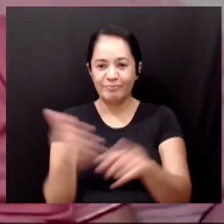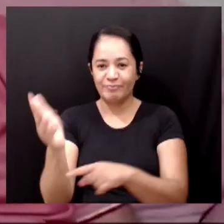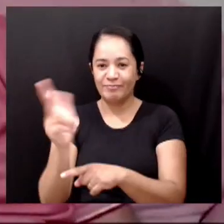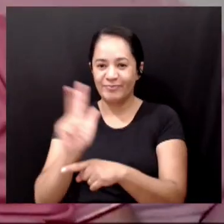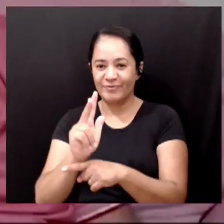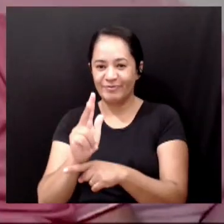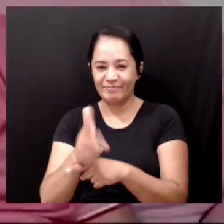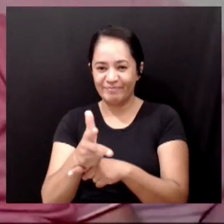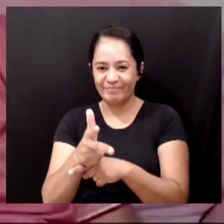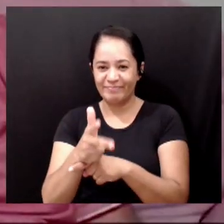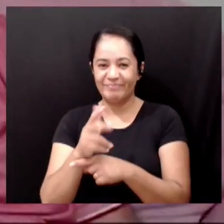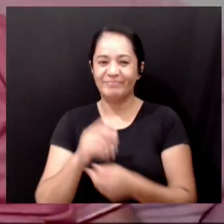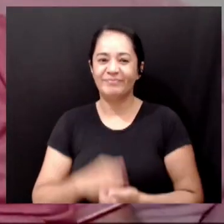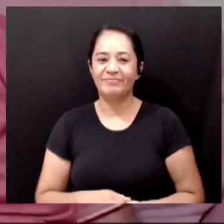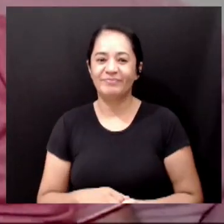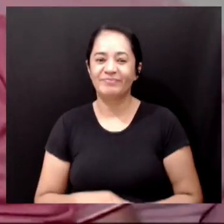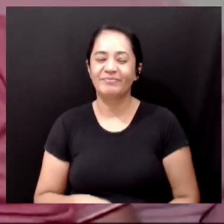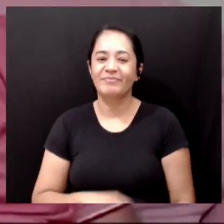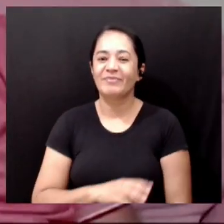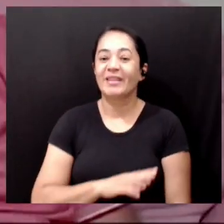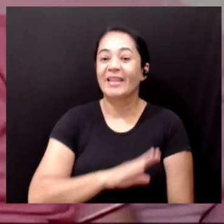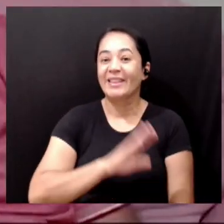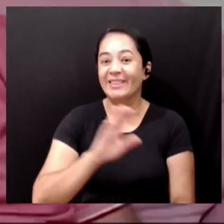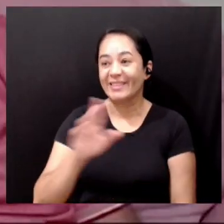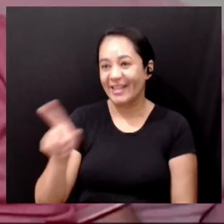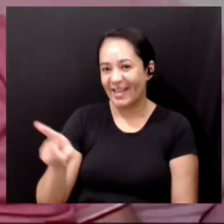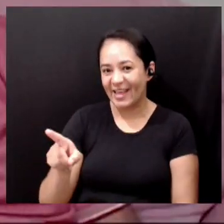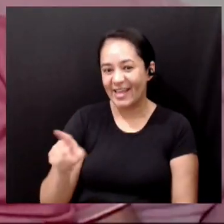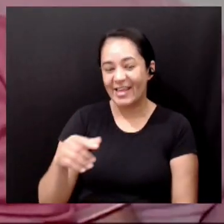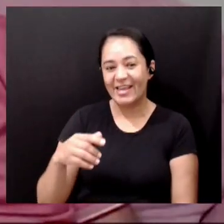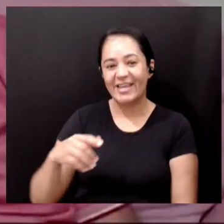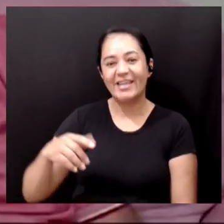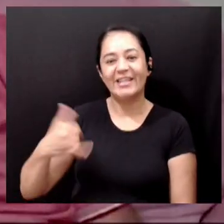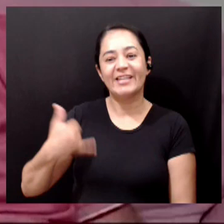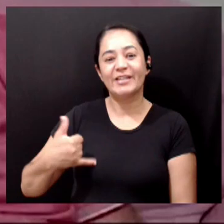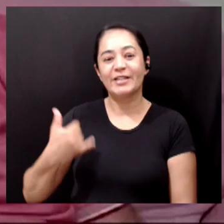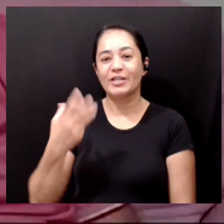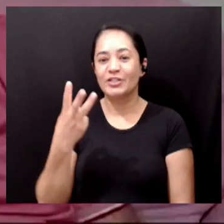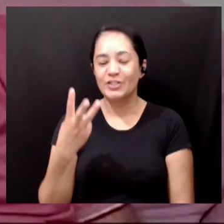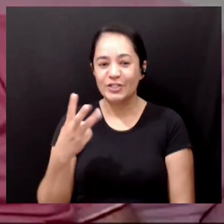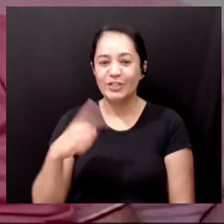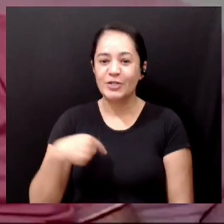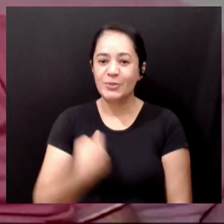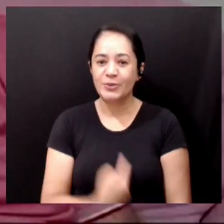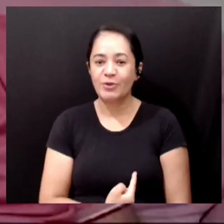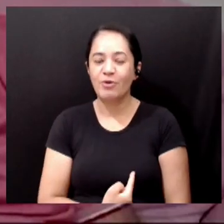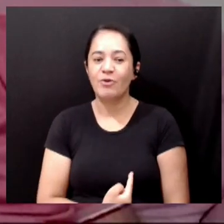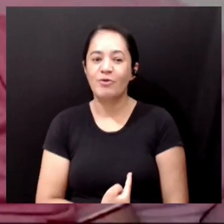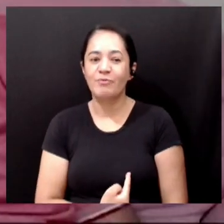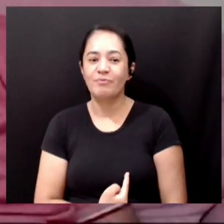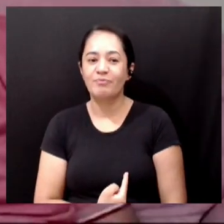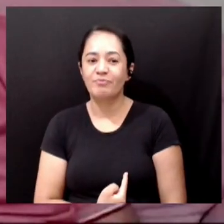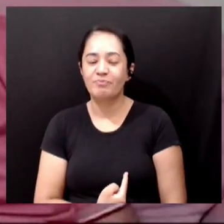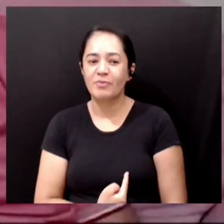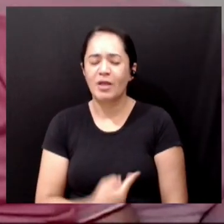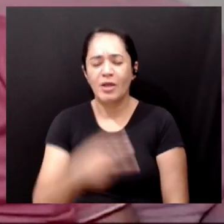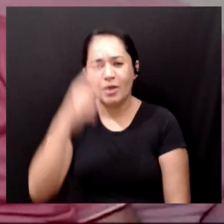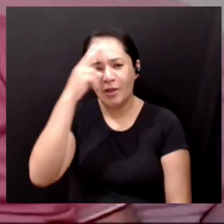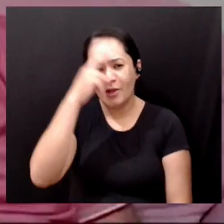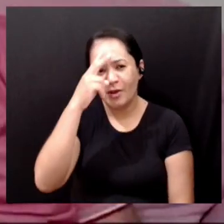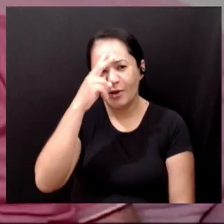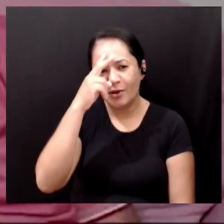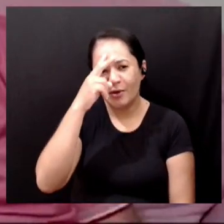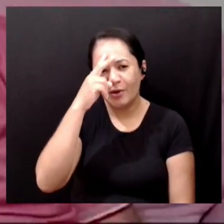O Guilherme tinha 3 aninhos e eu tinha o costume de levar ele no